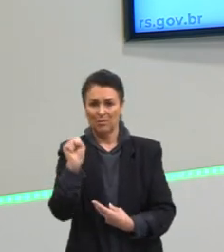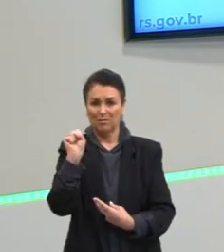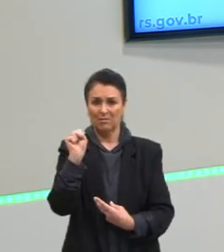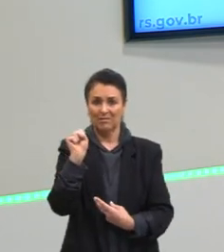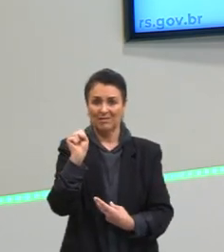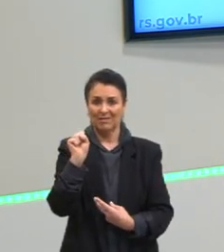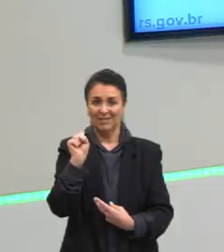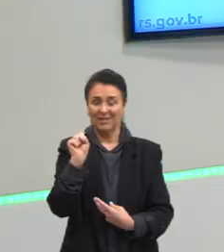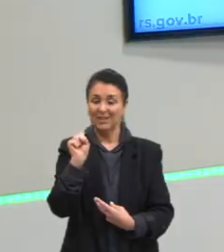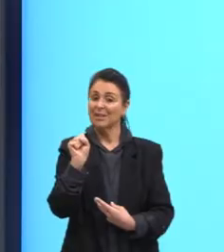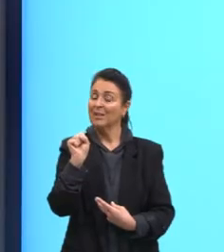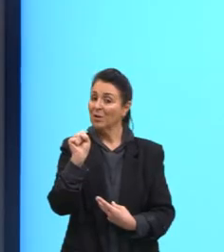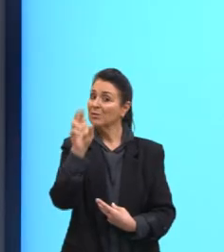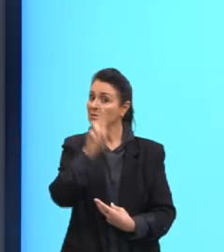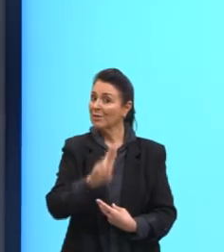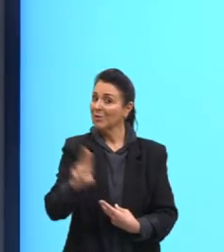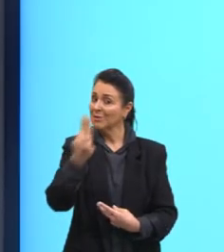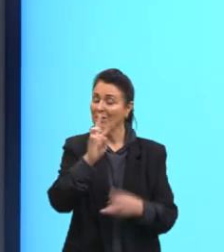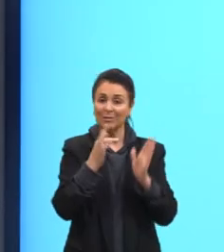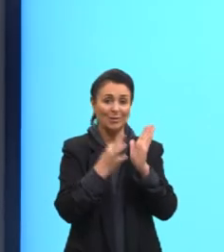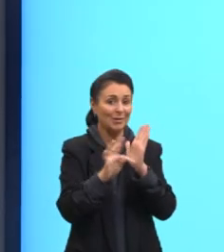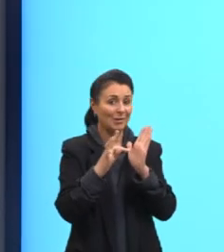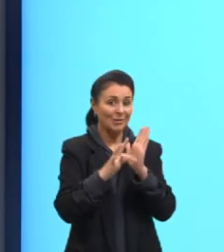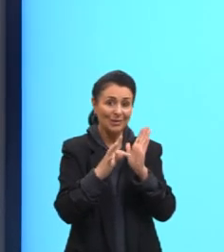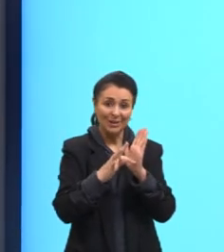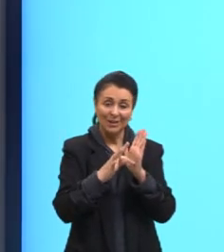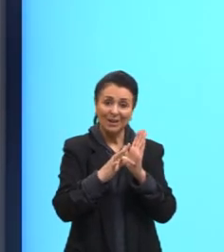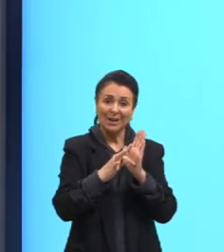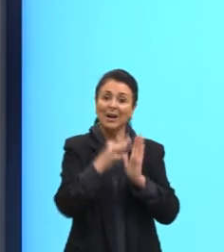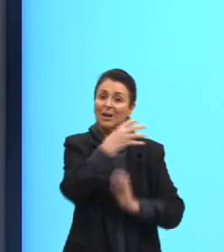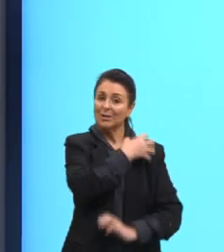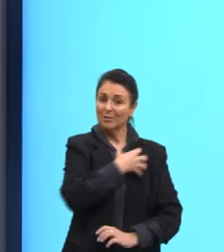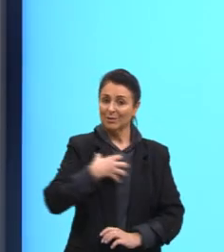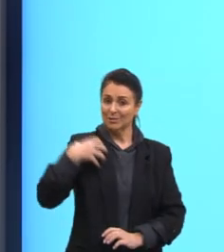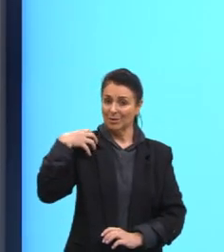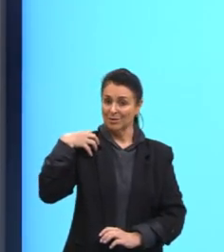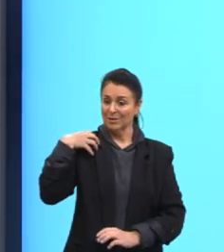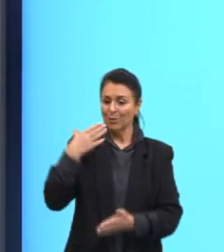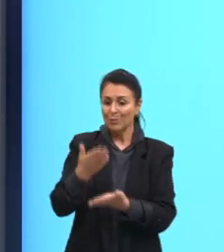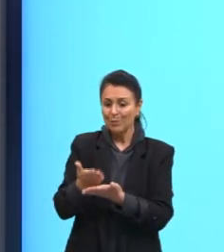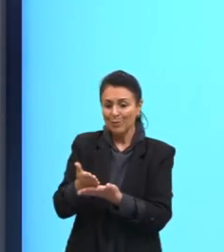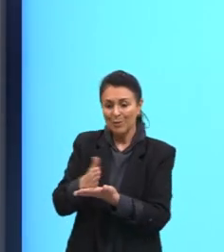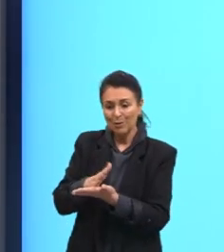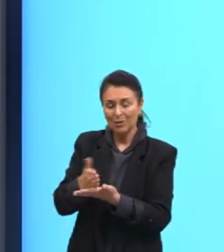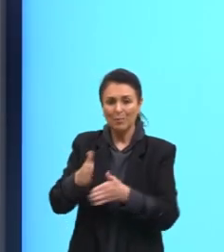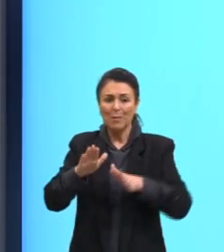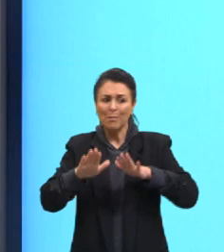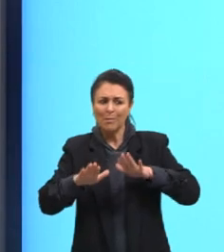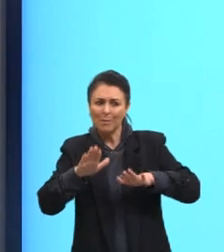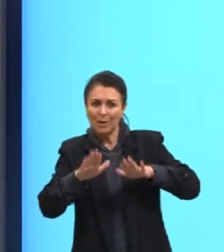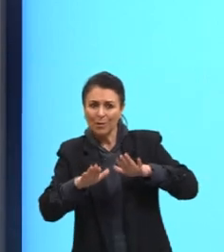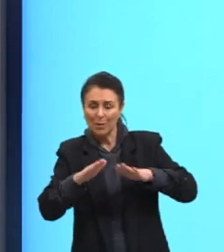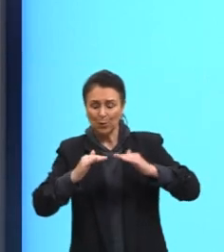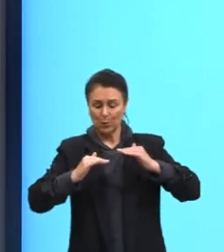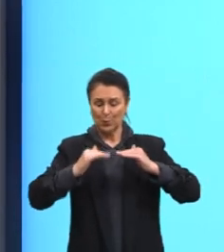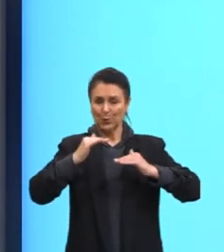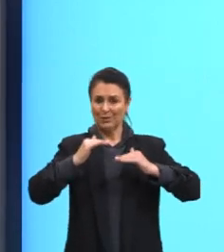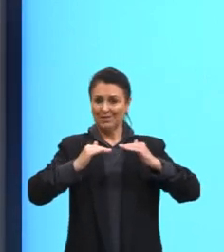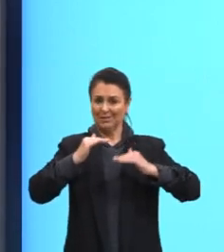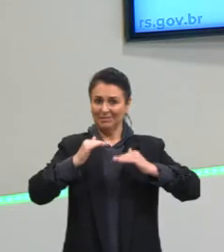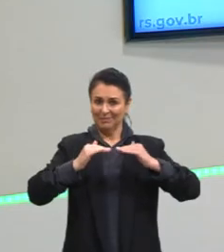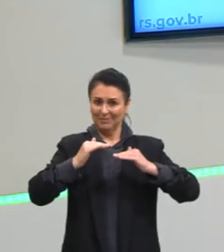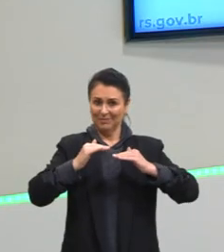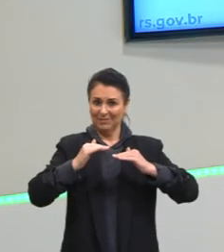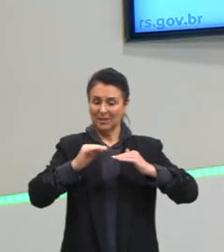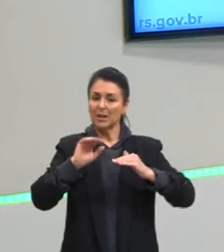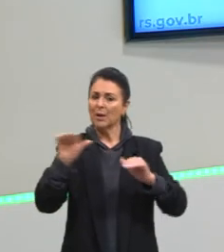vem dessa teoria aqui do Aristóteles da virtude do Meio Termo proposta por Aristóteles que seria o meio